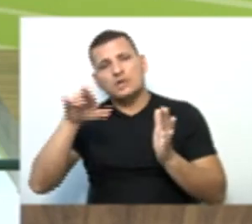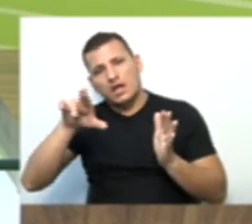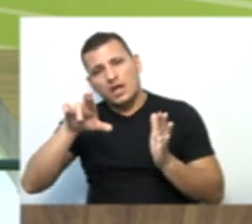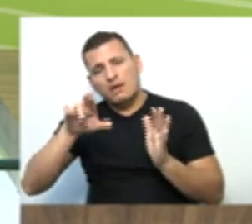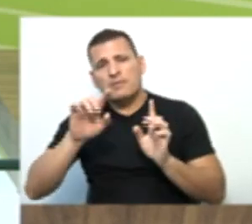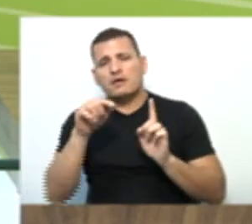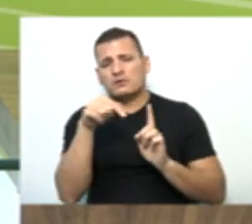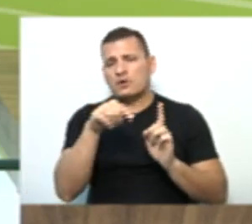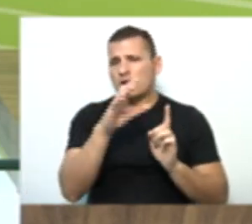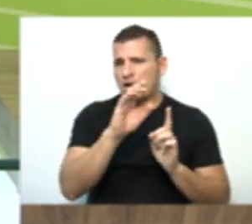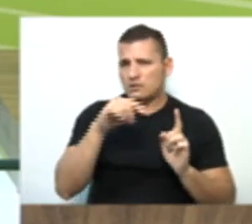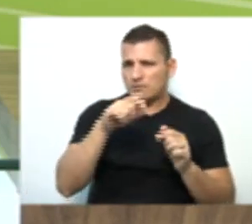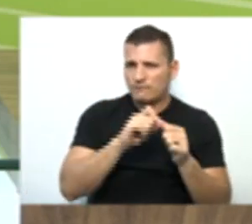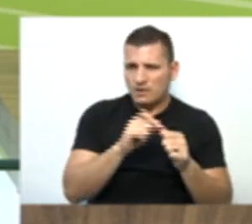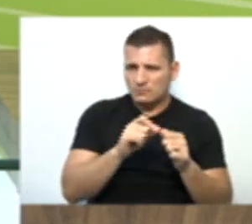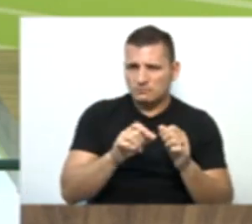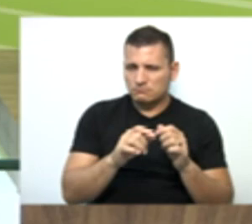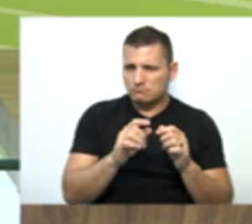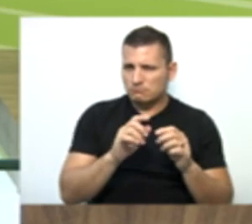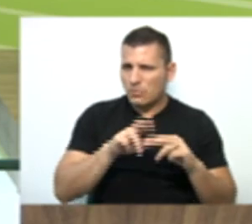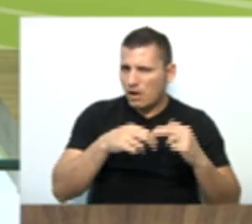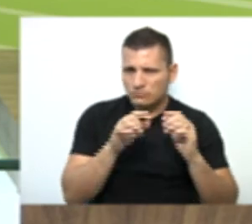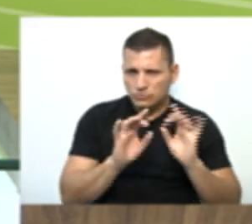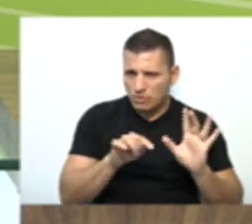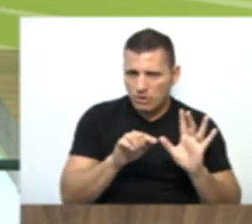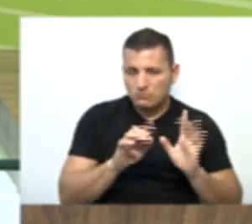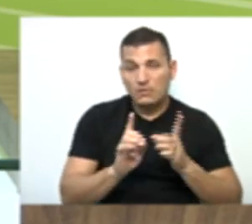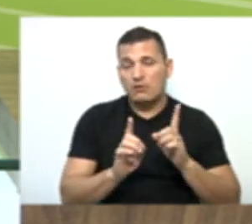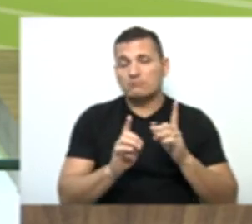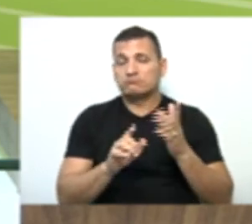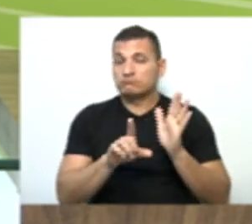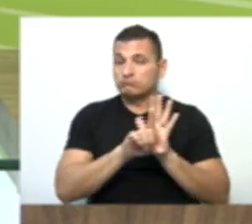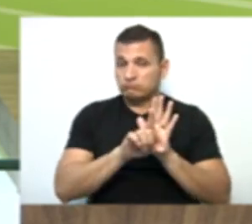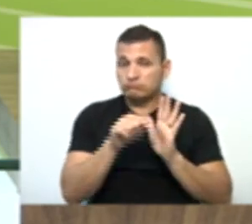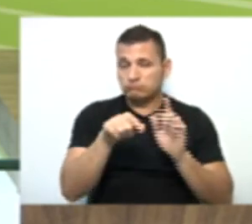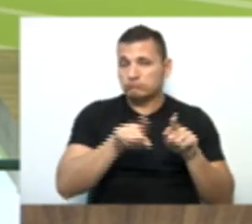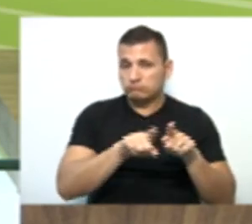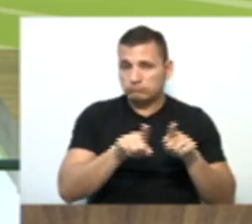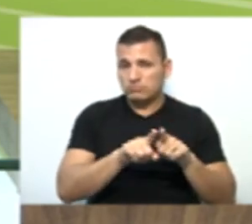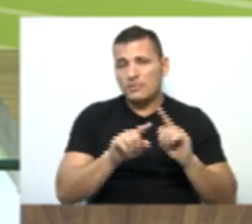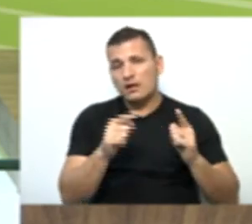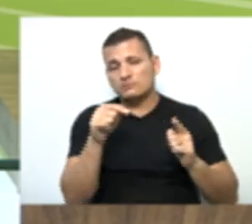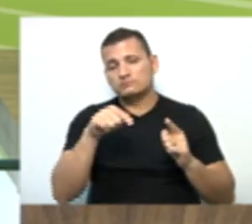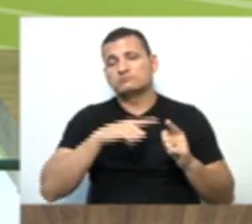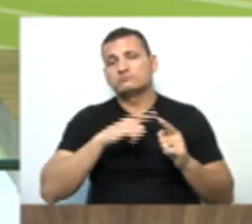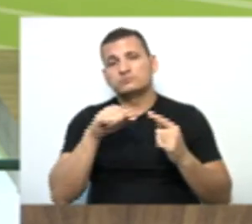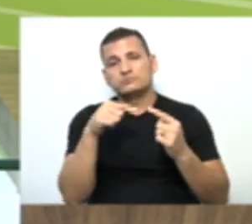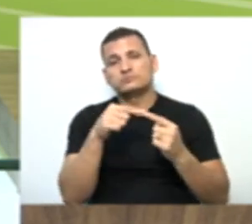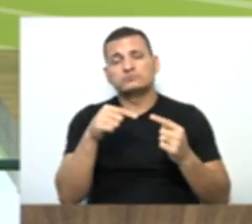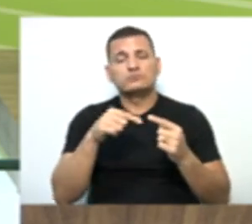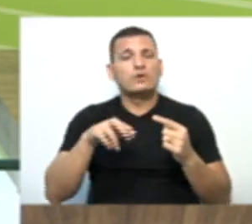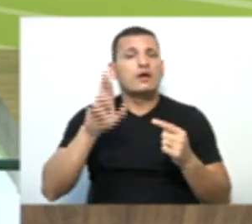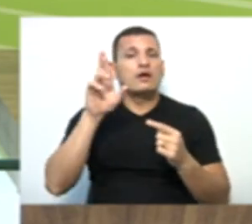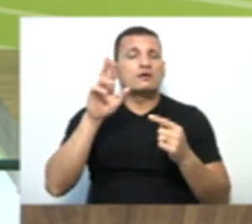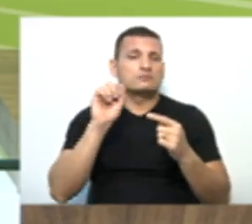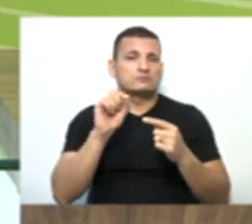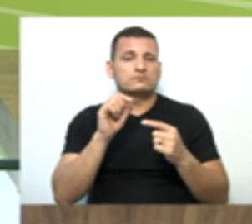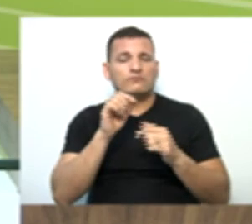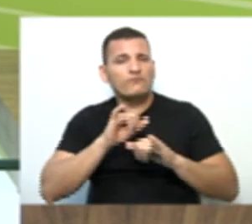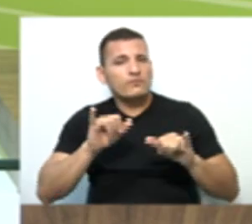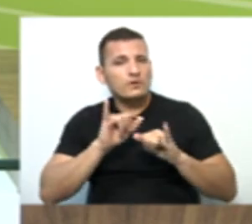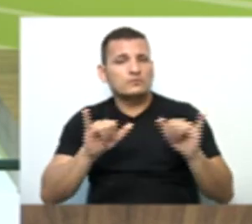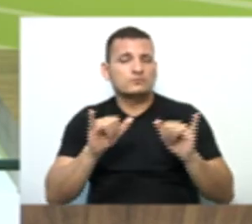Não, elas fazem porque além de ser uma obrigação legal, gera informações para a tomada de decisão. E o livro diário, ele tem